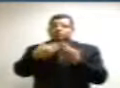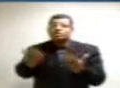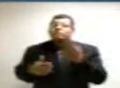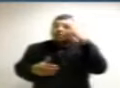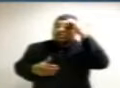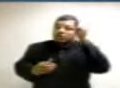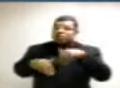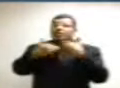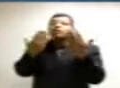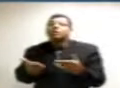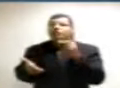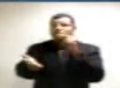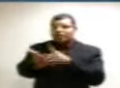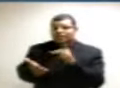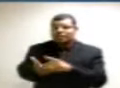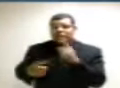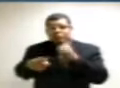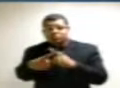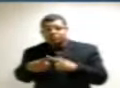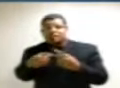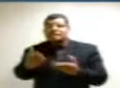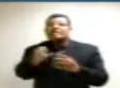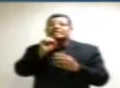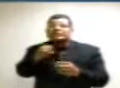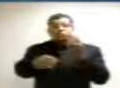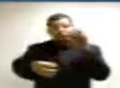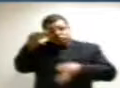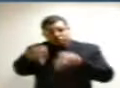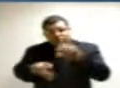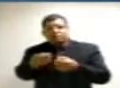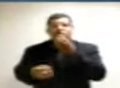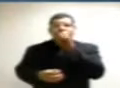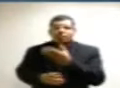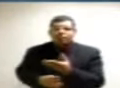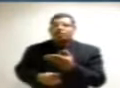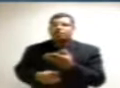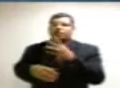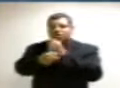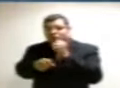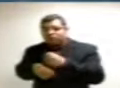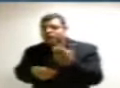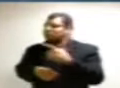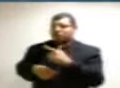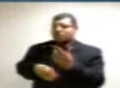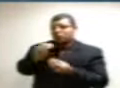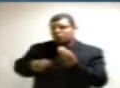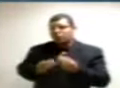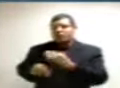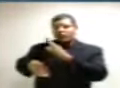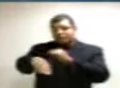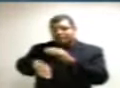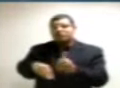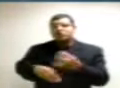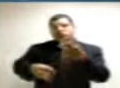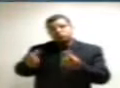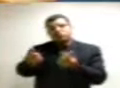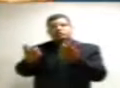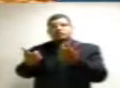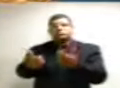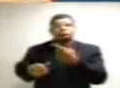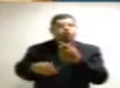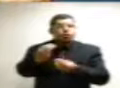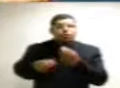é a verdade. Porque se o tribunal vai bem das suas contas, não tem cabimento a decisão do